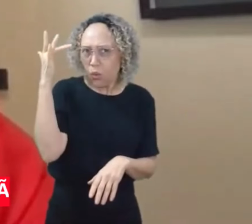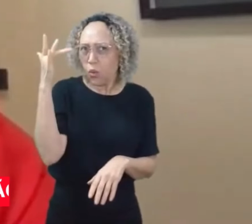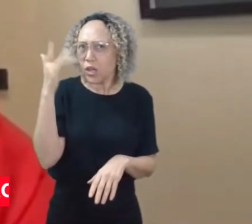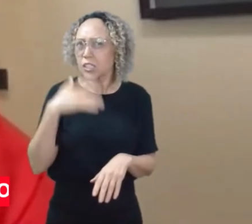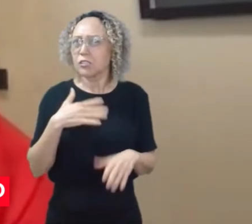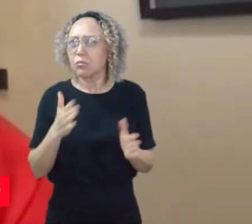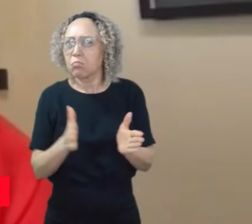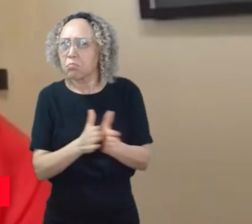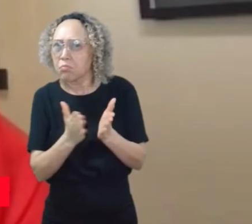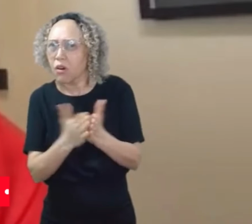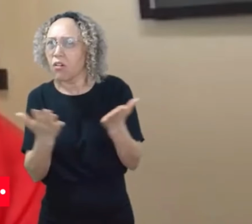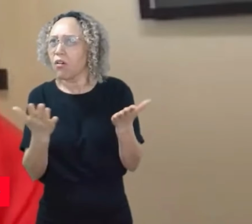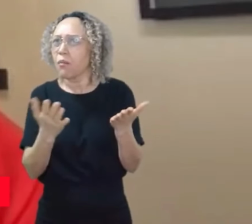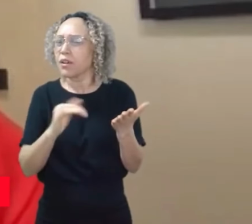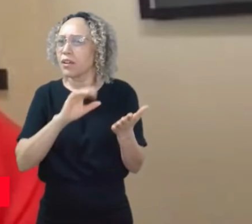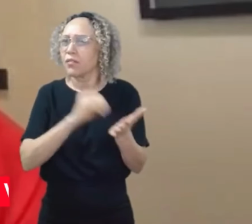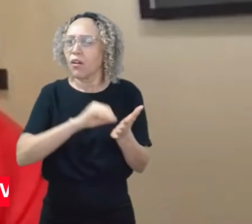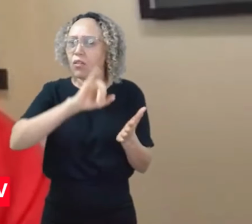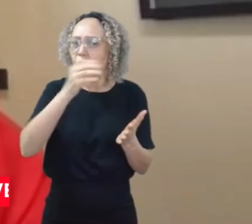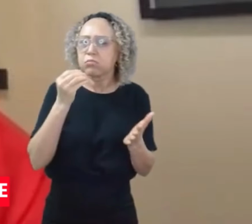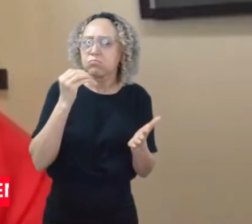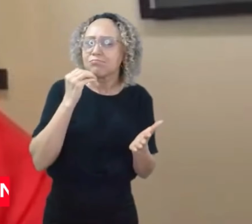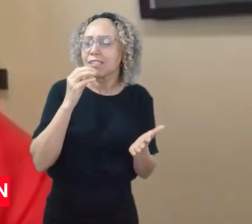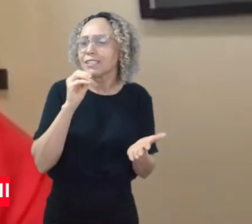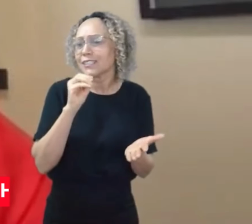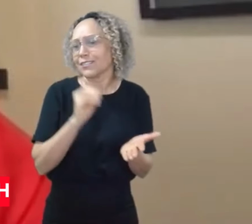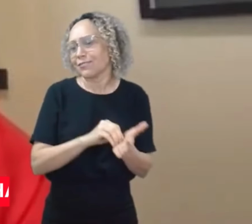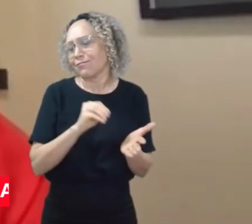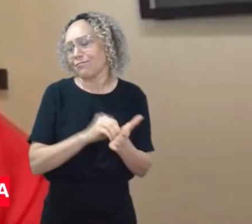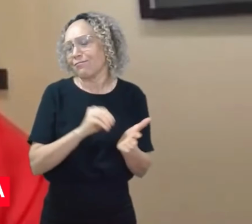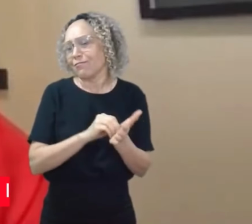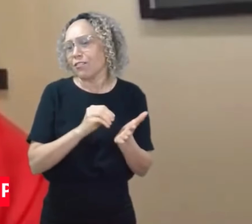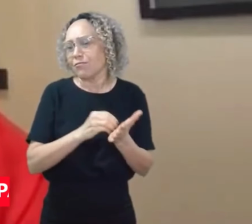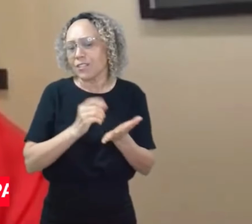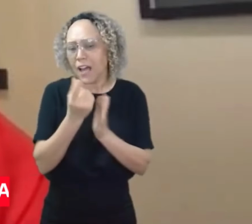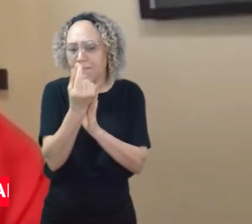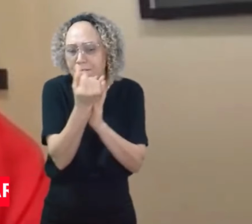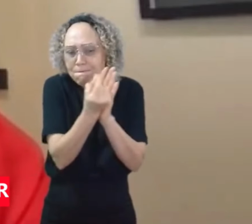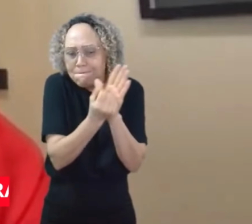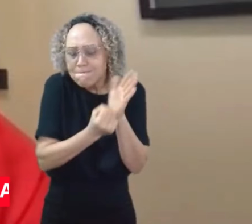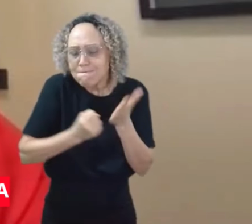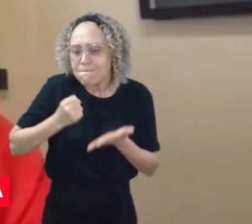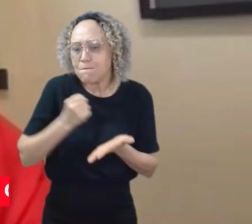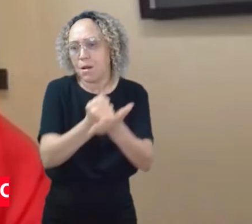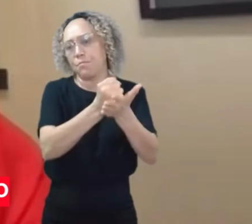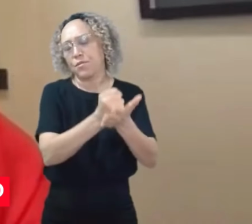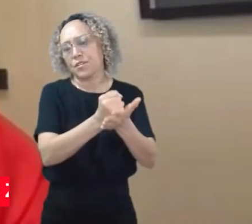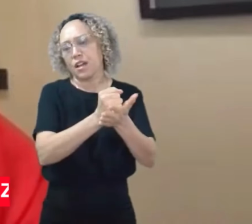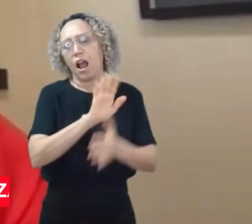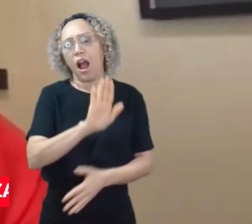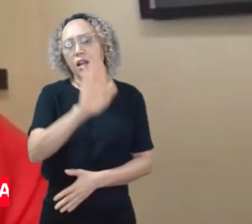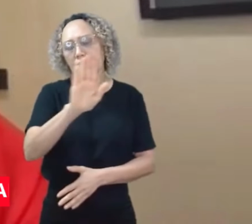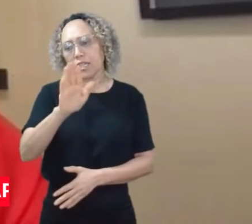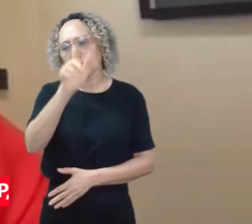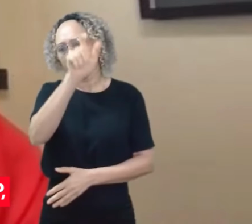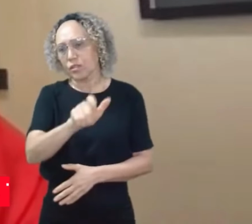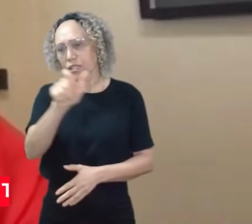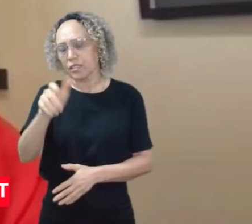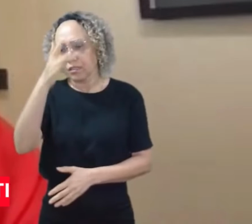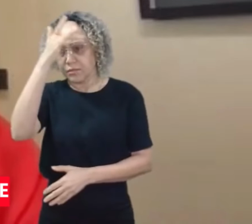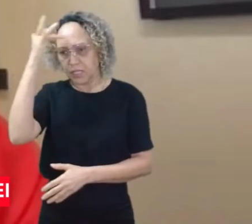Então, eu creio que foi uma reparação à justiça e um avanço, porque no PT já havia uma prática de cuidar